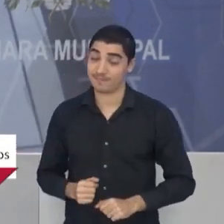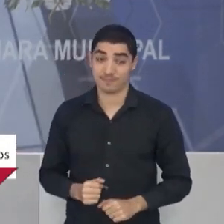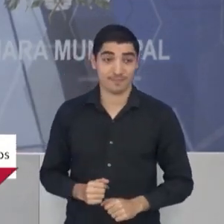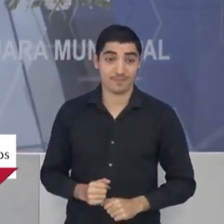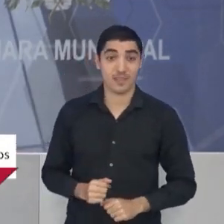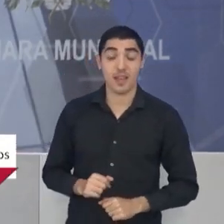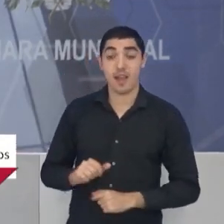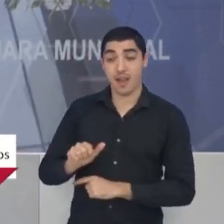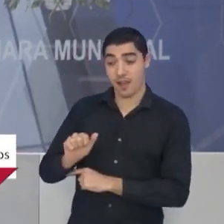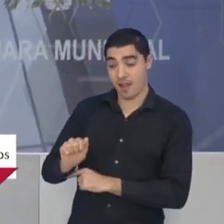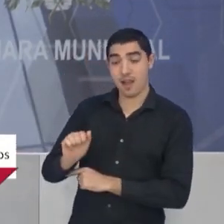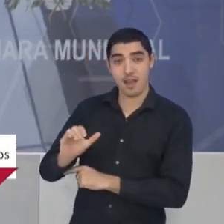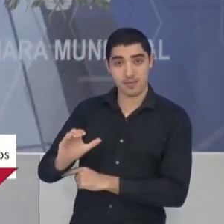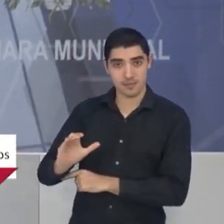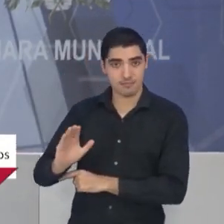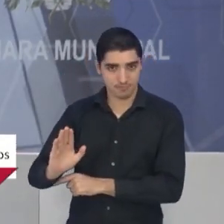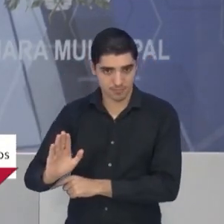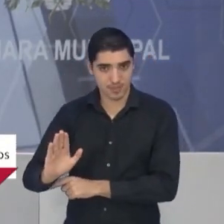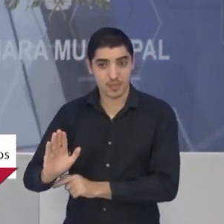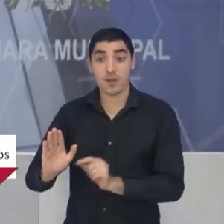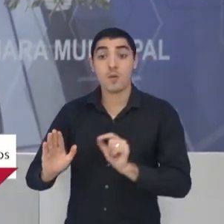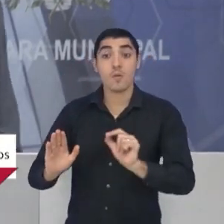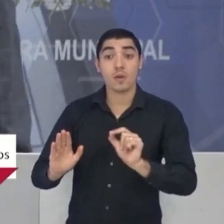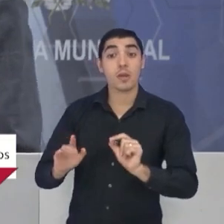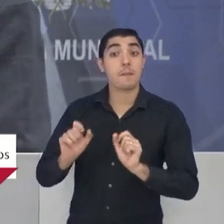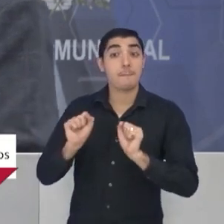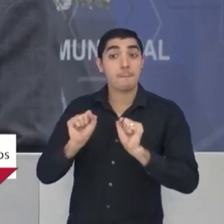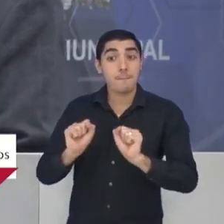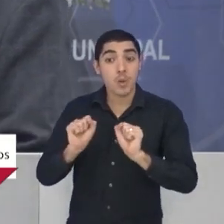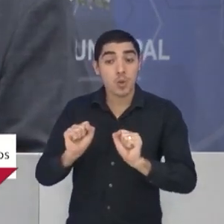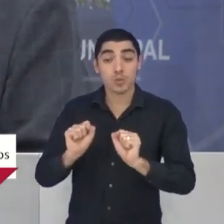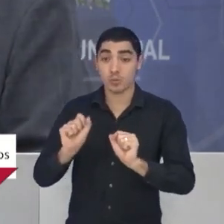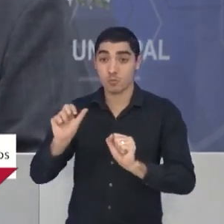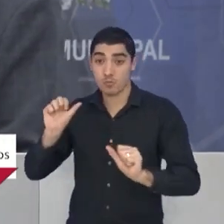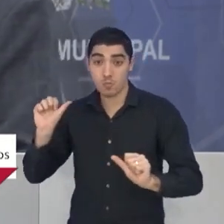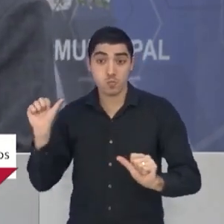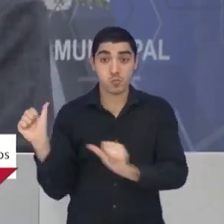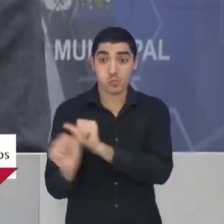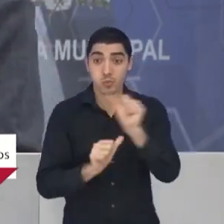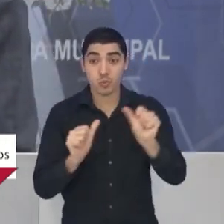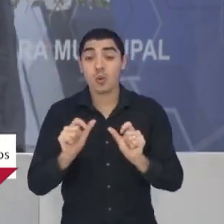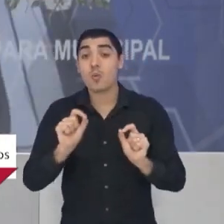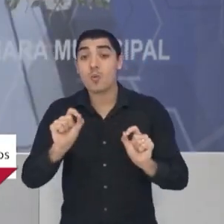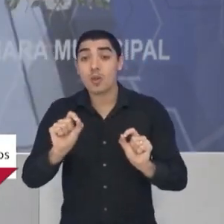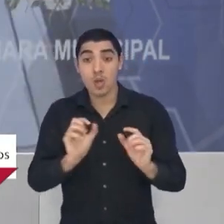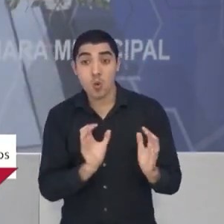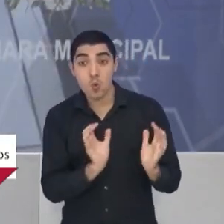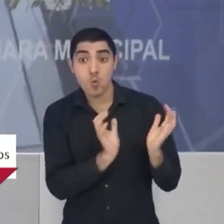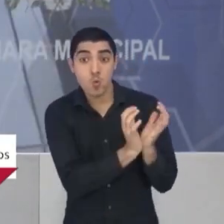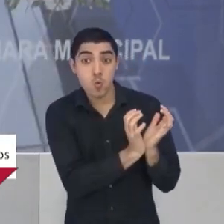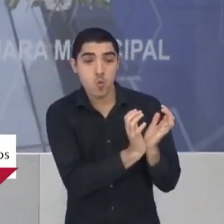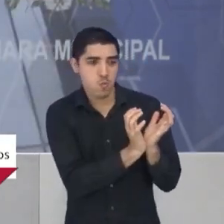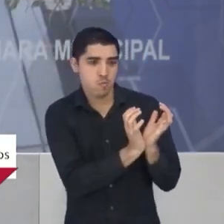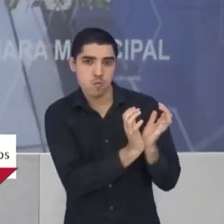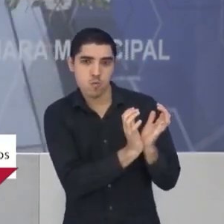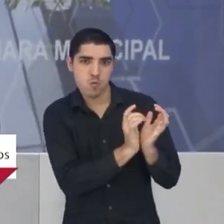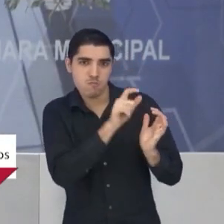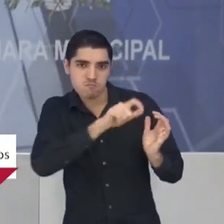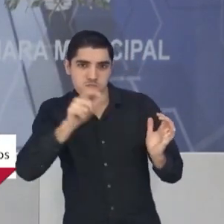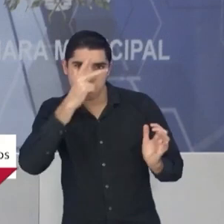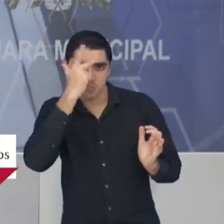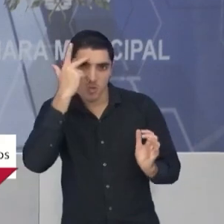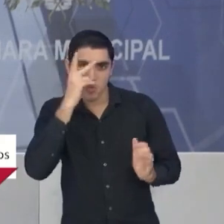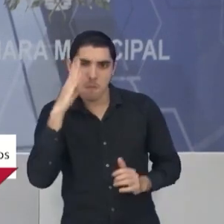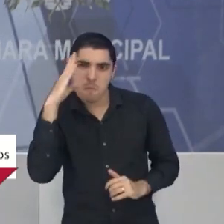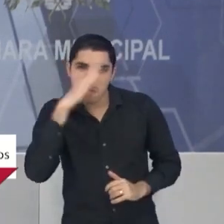ACD pode ter sido dominada apropriada por grupos criminosos criminosos de